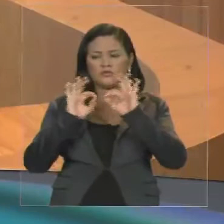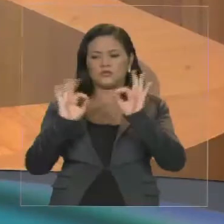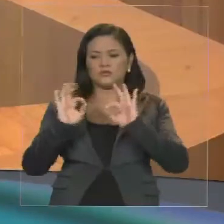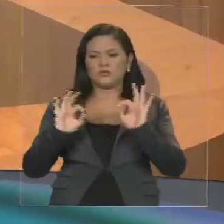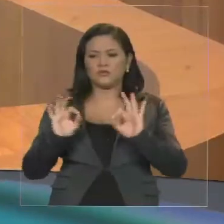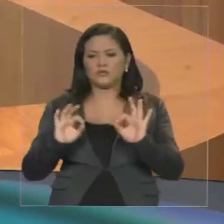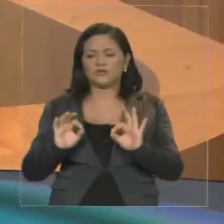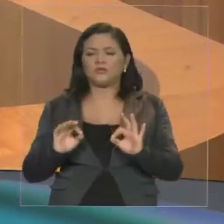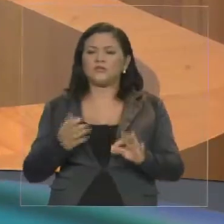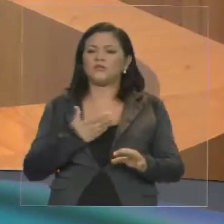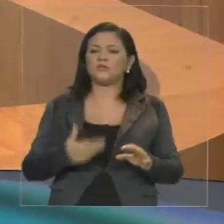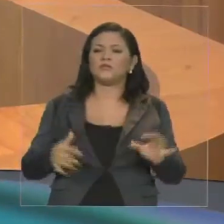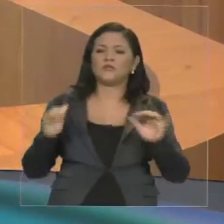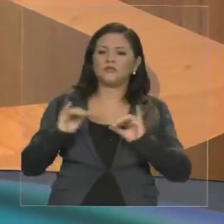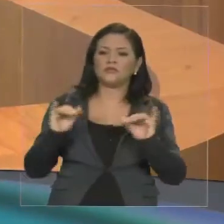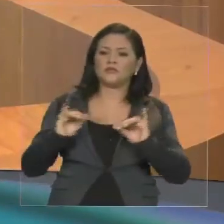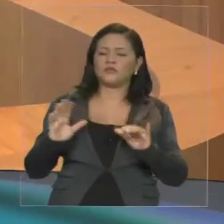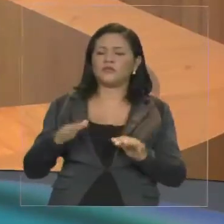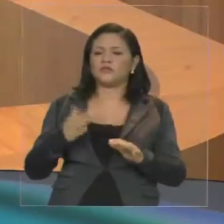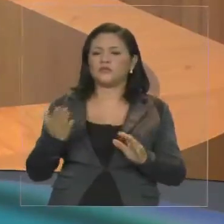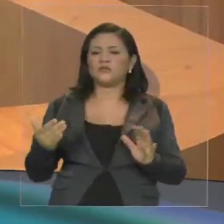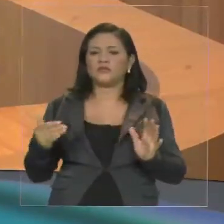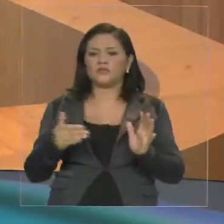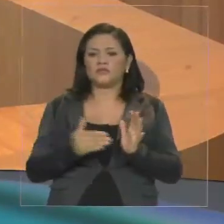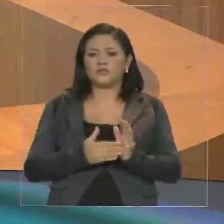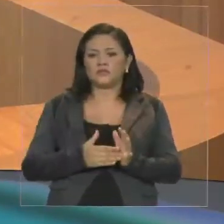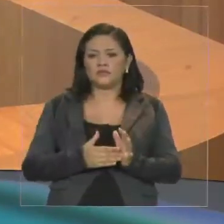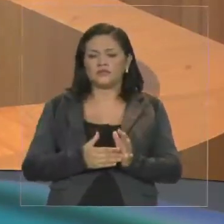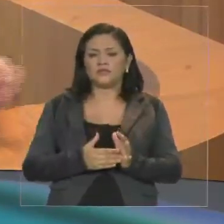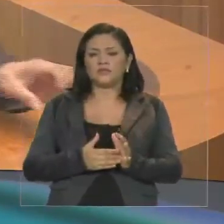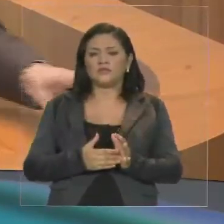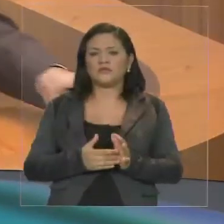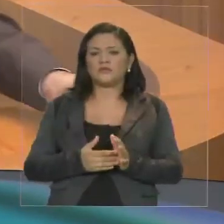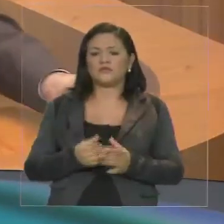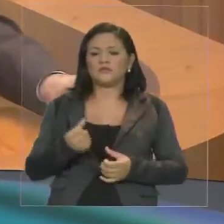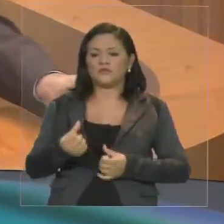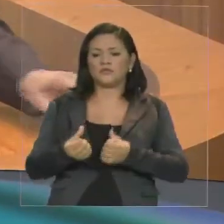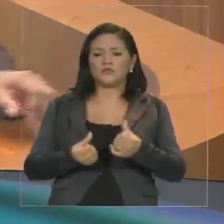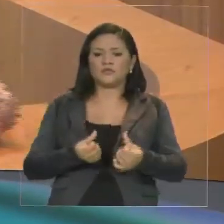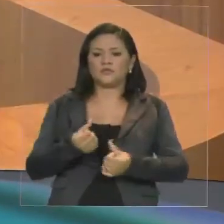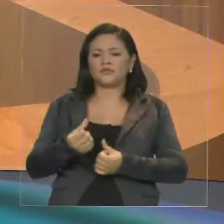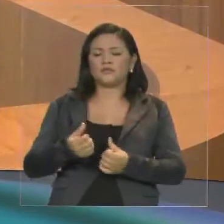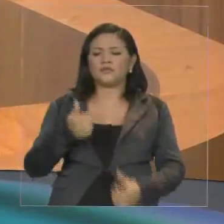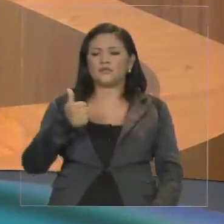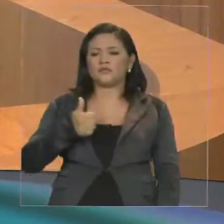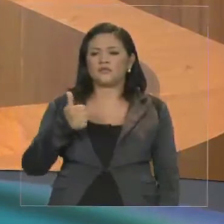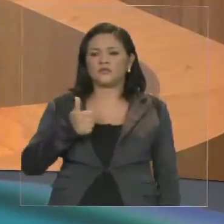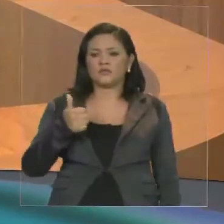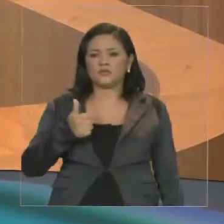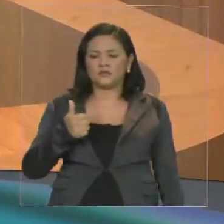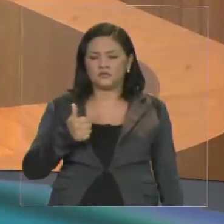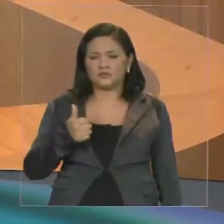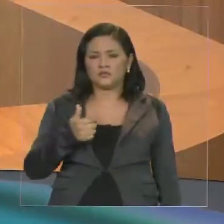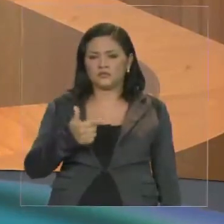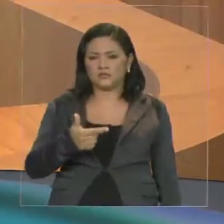anunciando que até o final do primeiro semestre de 2017, todas